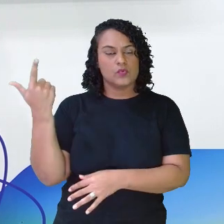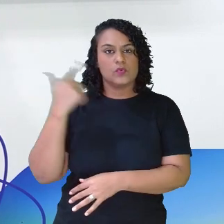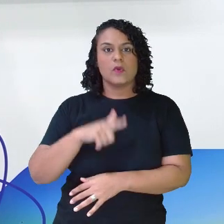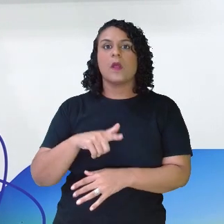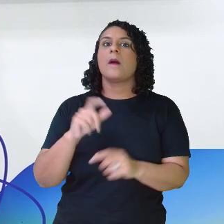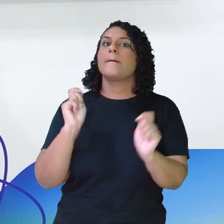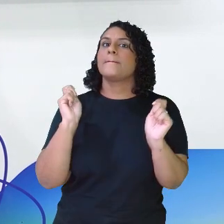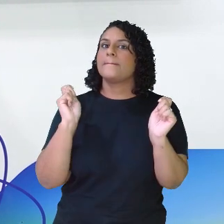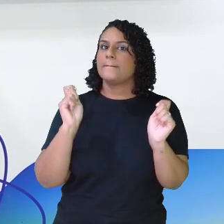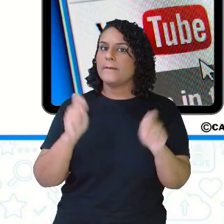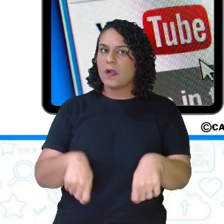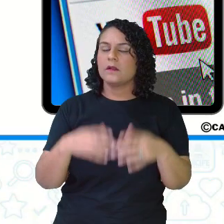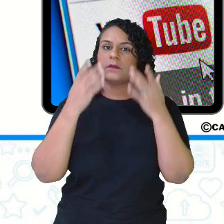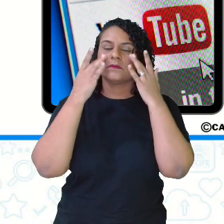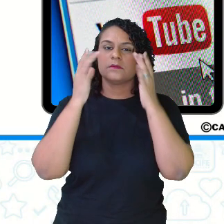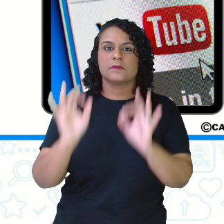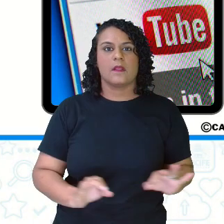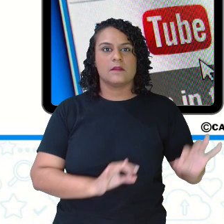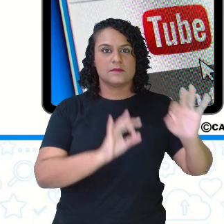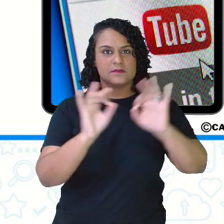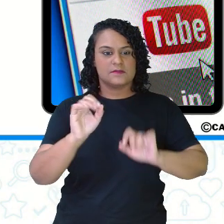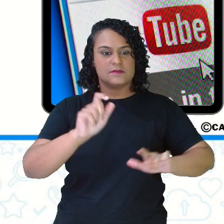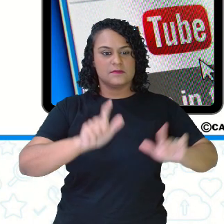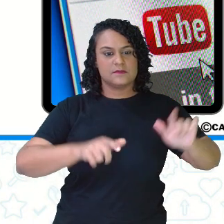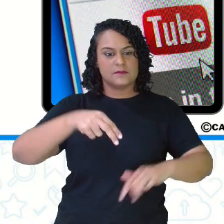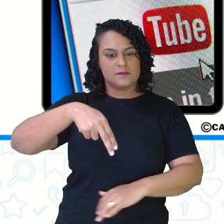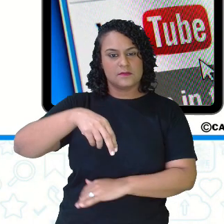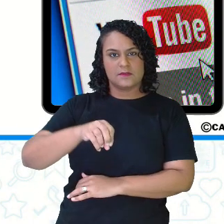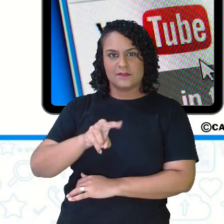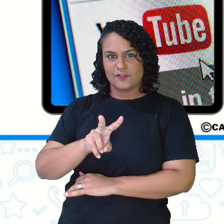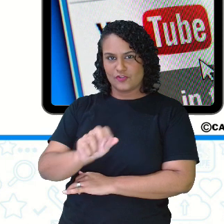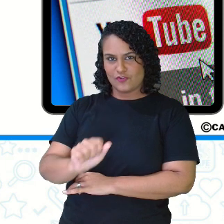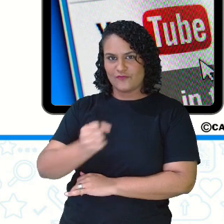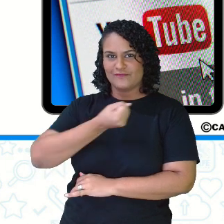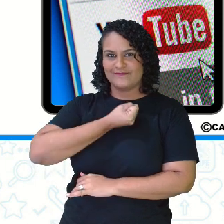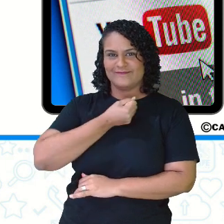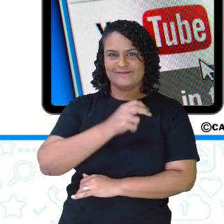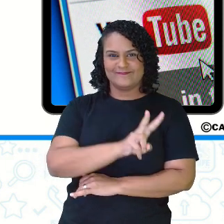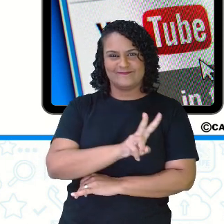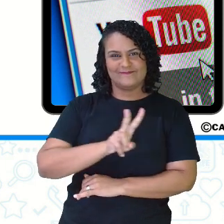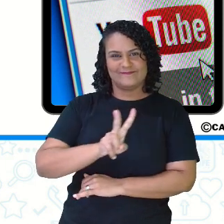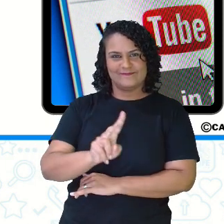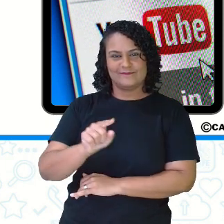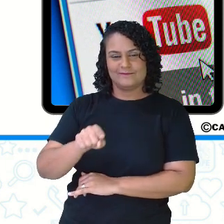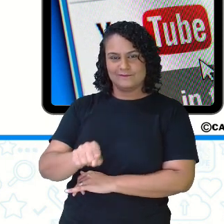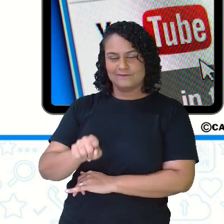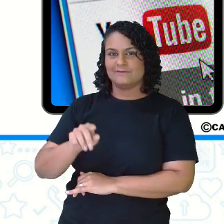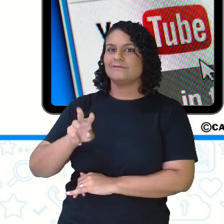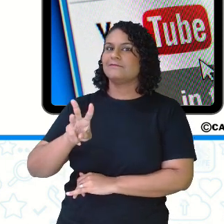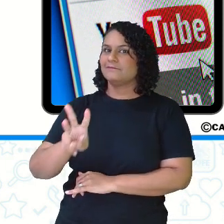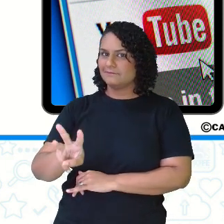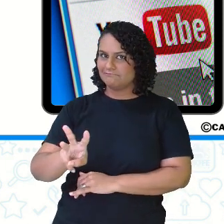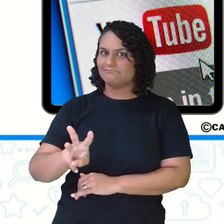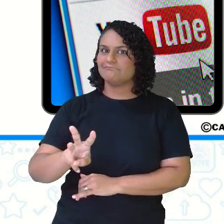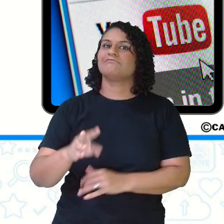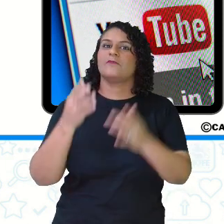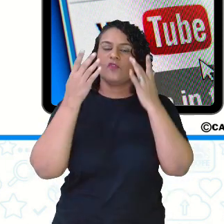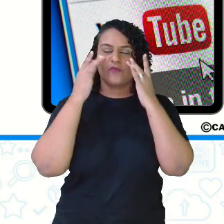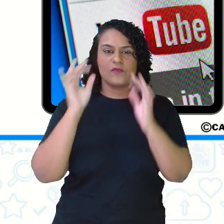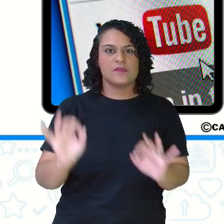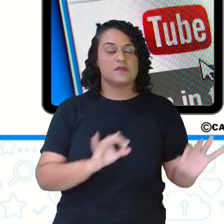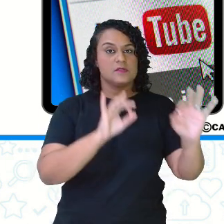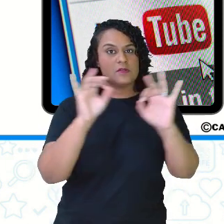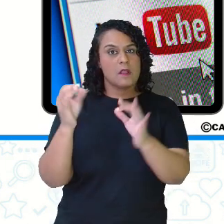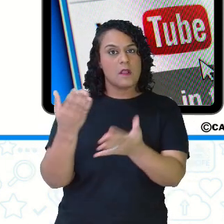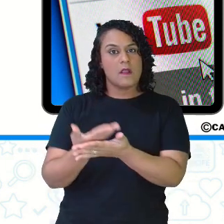pela TV Nova também, Isso, canal 22.3. Você pode acompanhar essa aula que está acontecendo ao